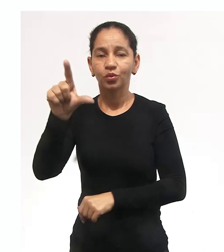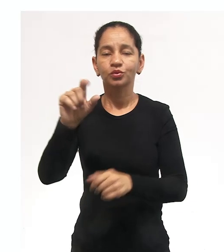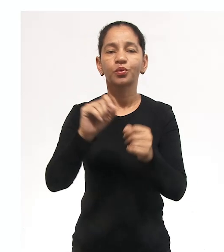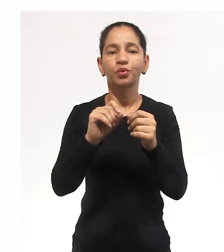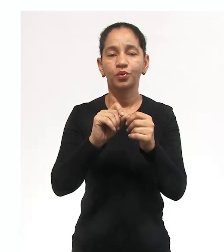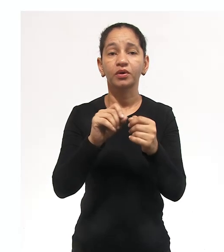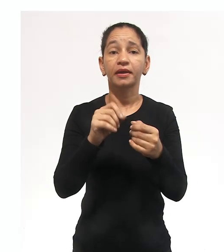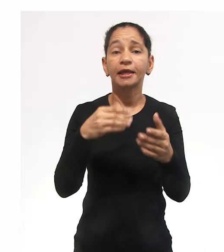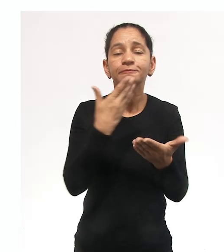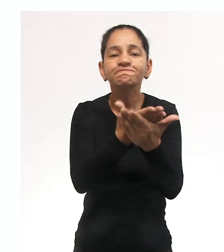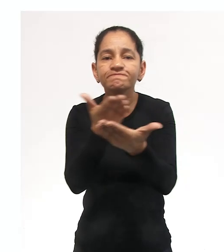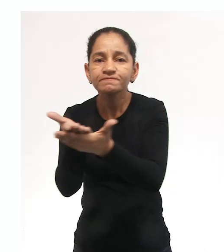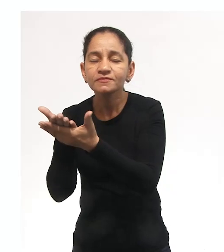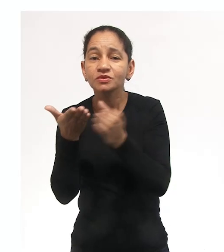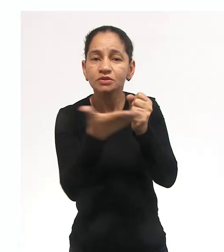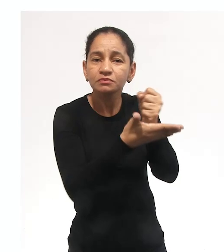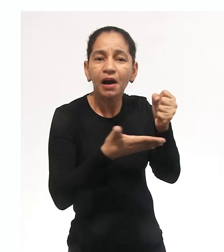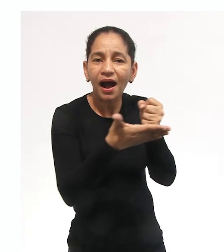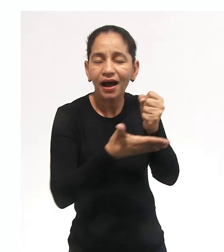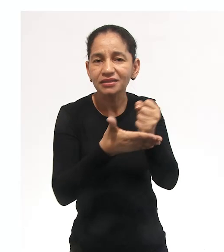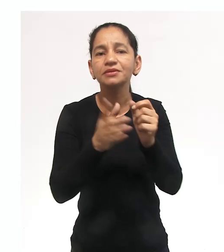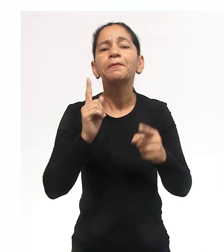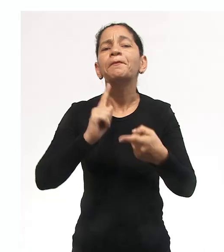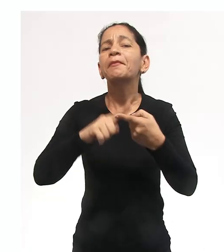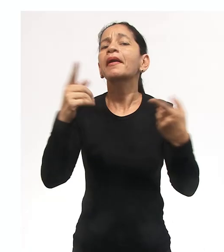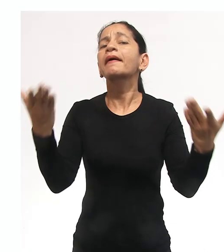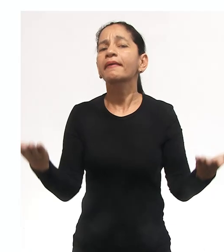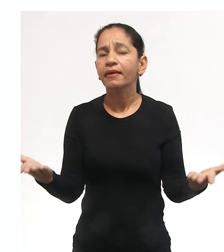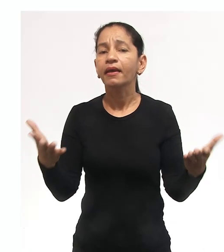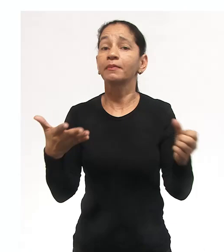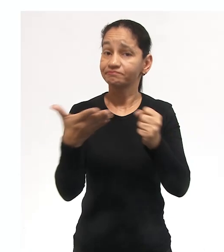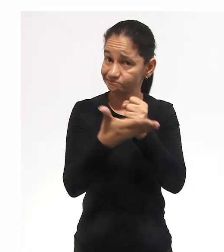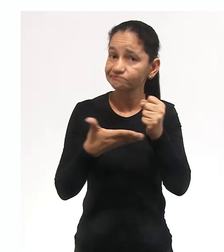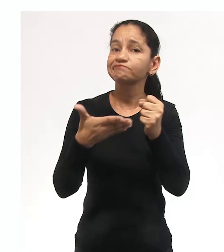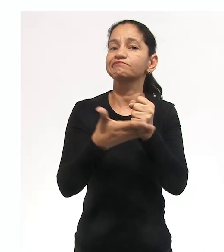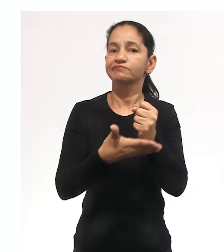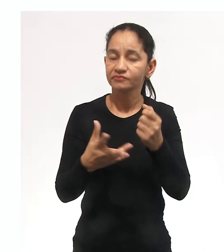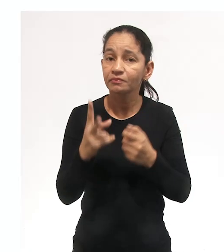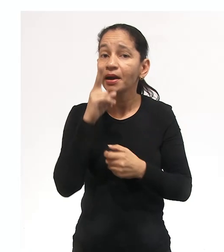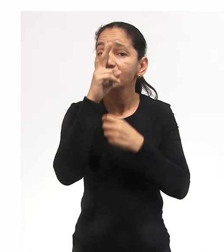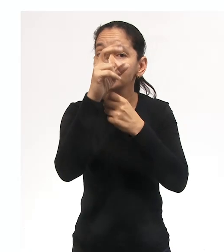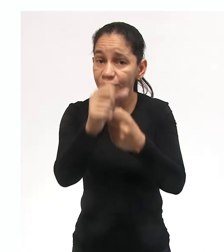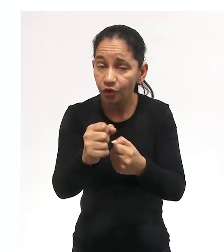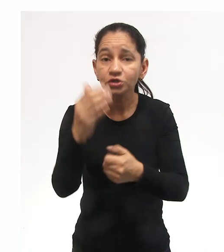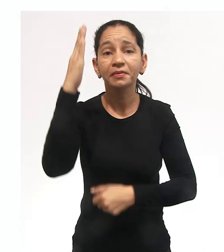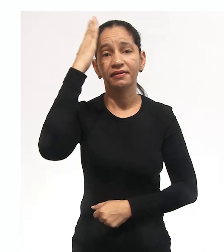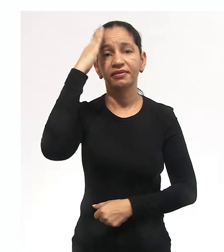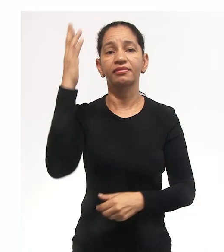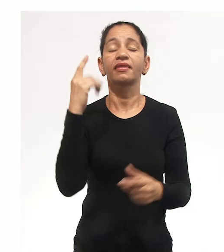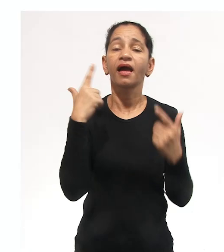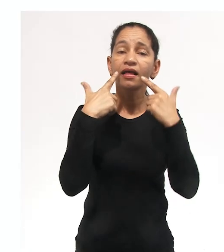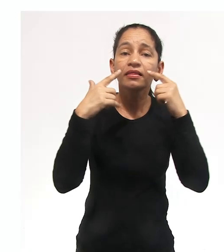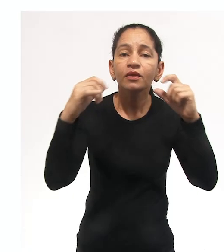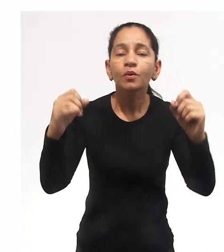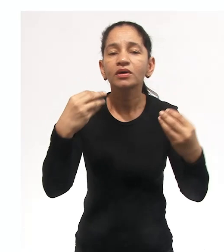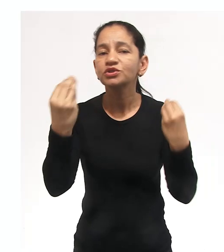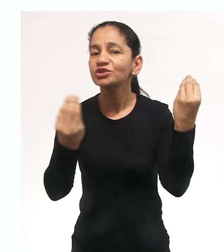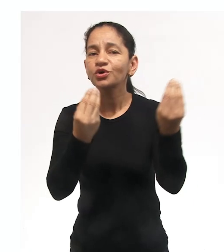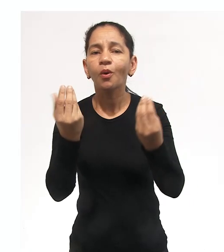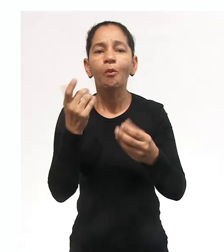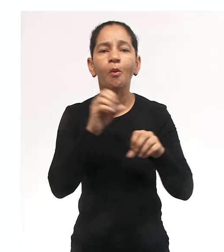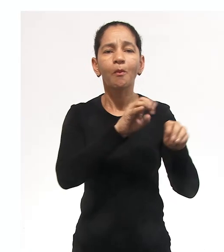é promover estudos de bases conceituais que fundamentam a compreensão da linguagem,